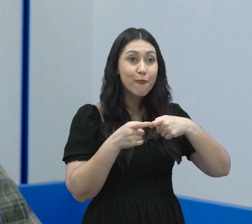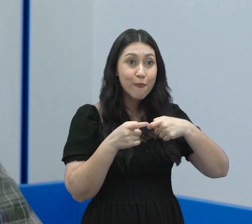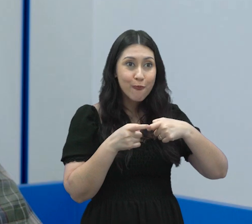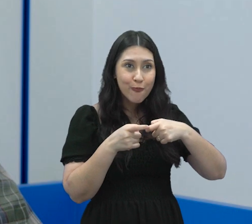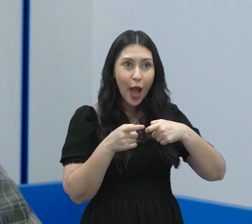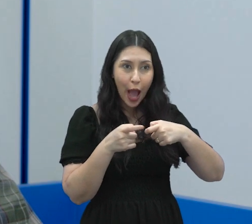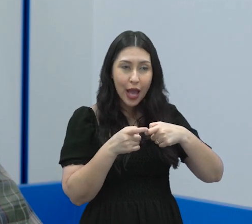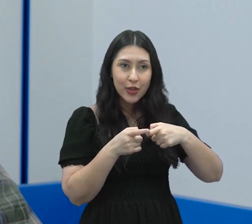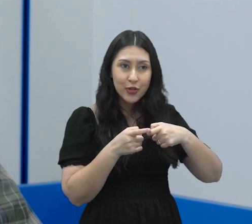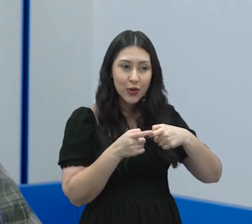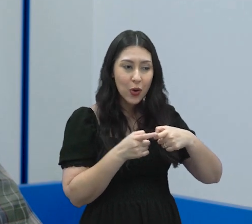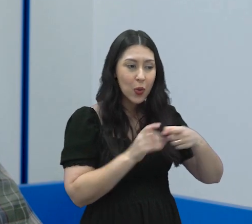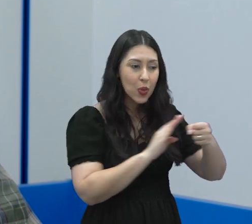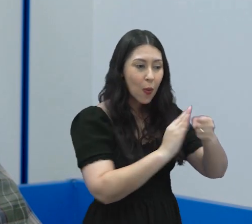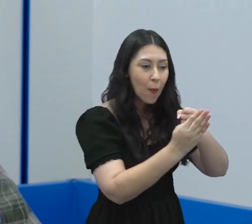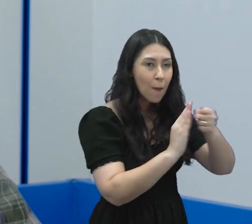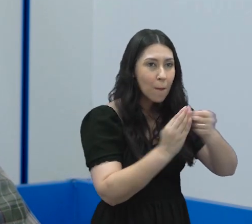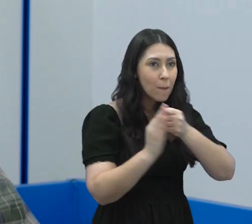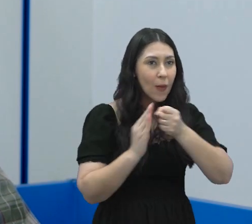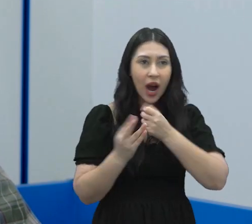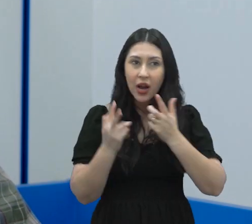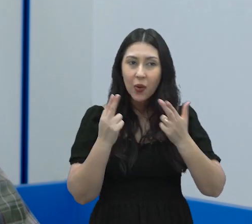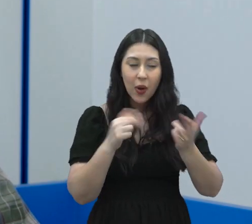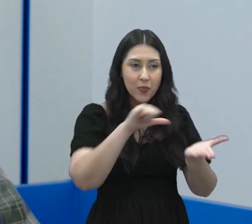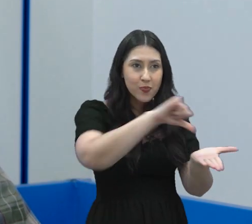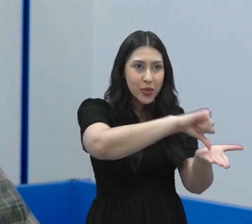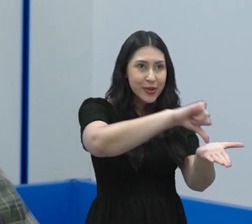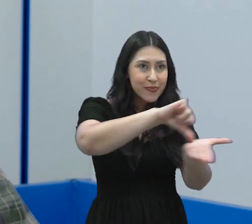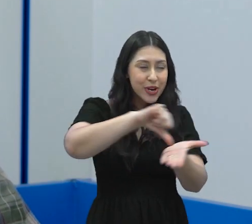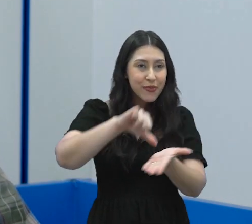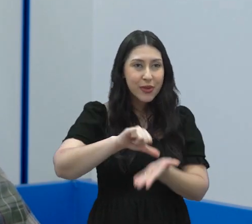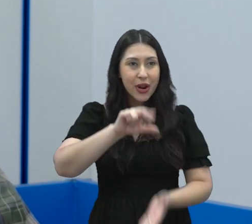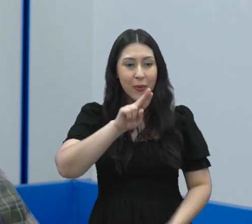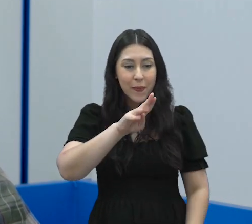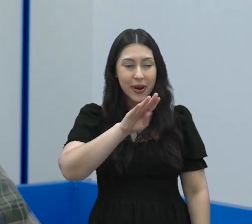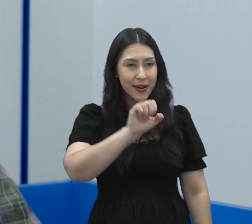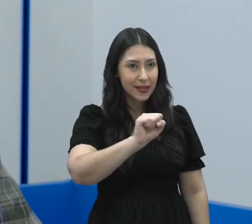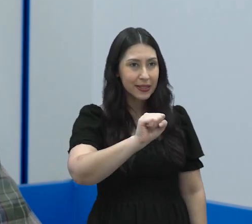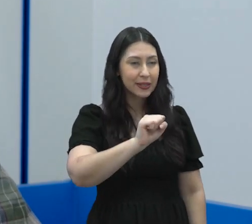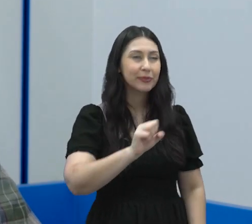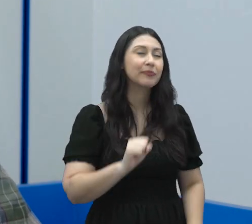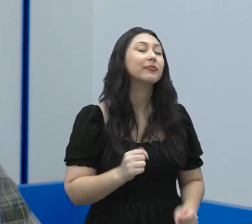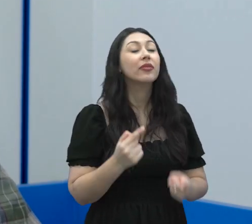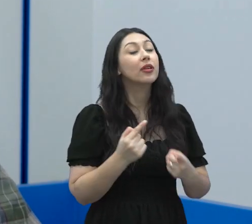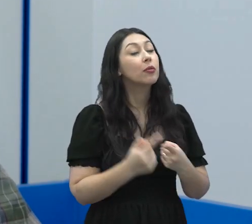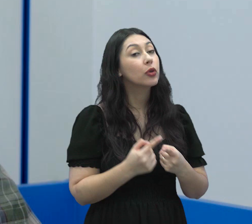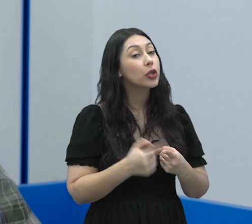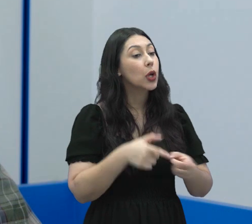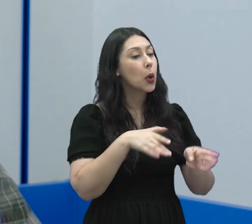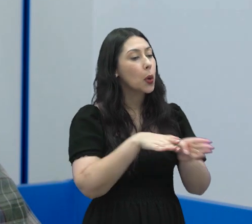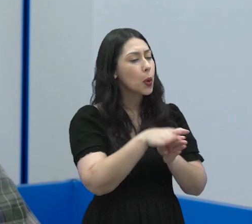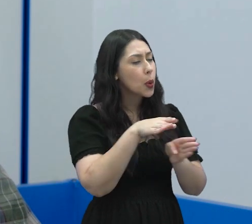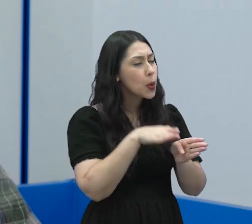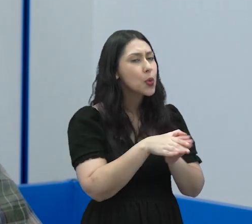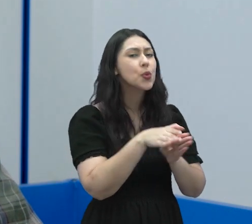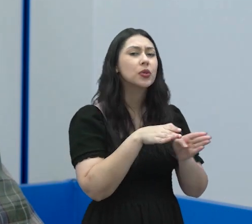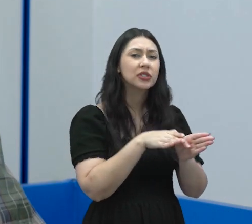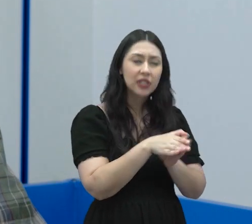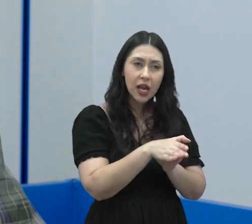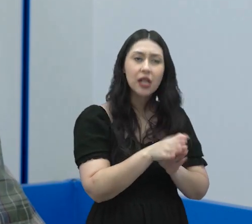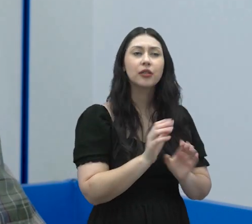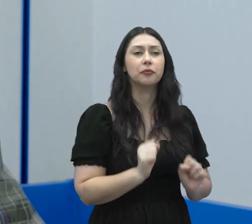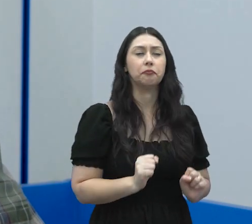medicina em bairros como os UBSs, né? Porque eles orientam